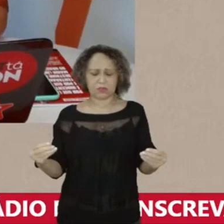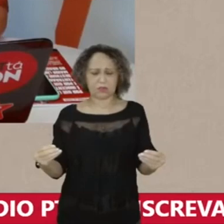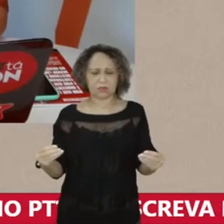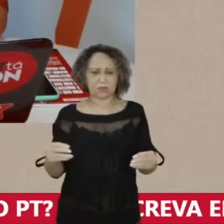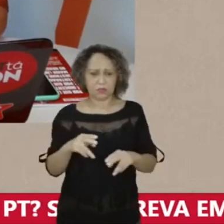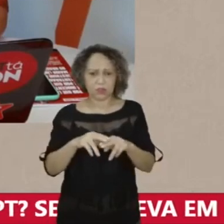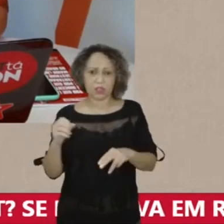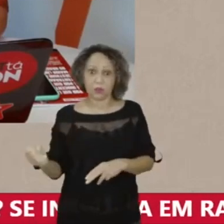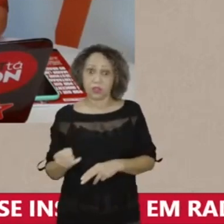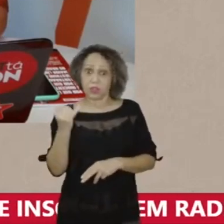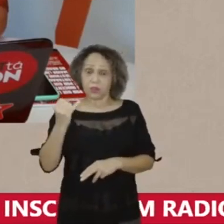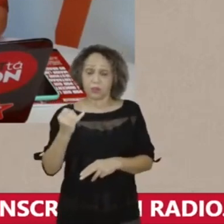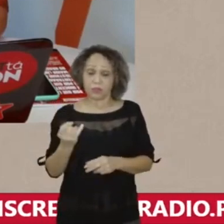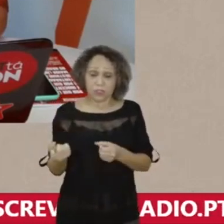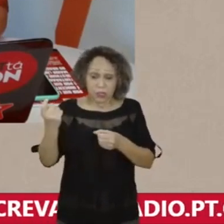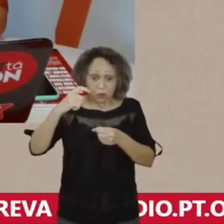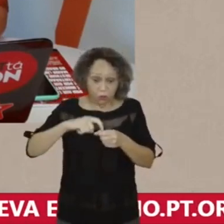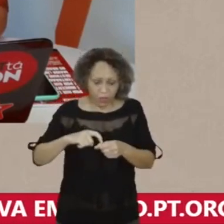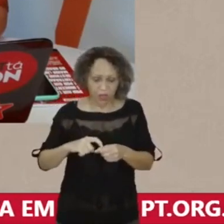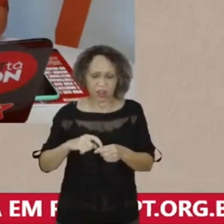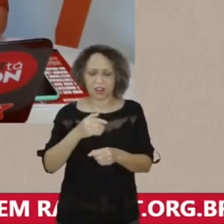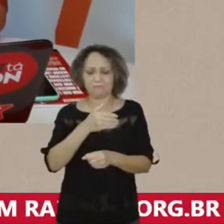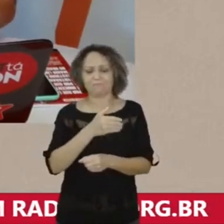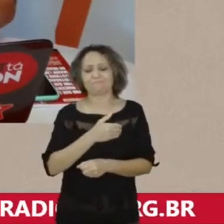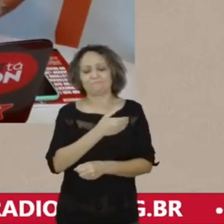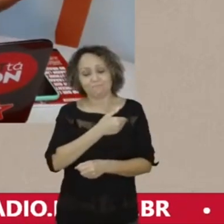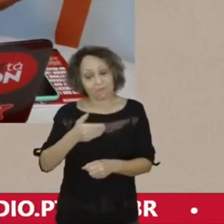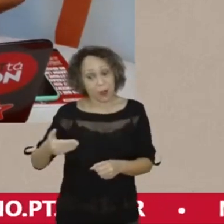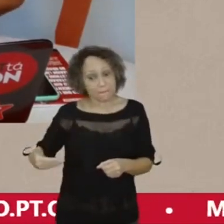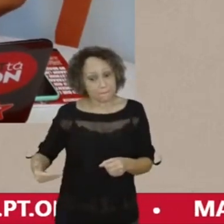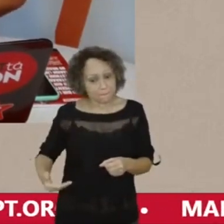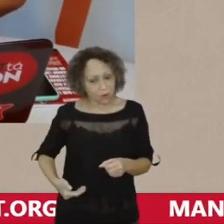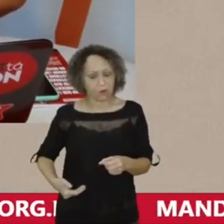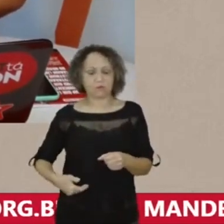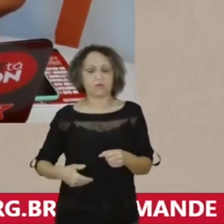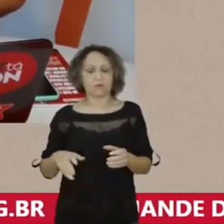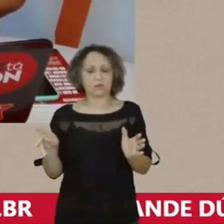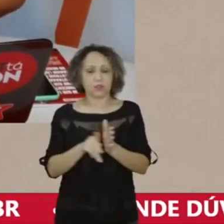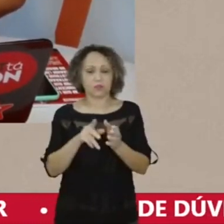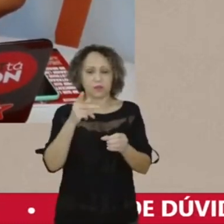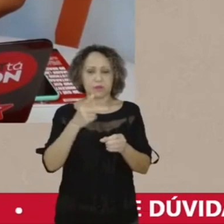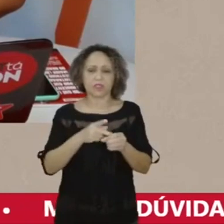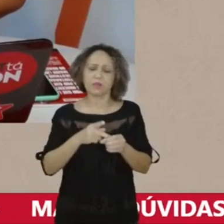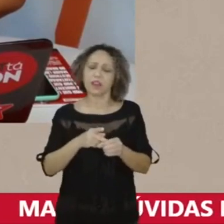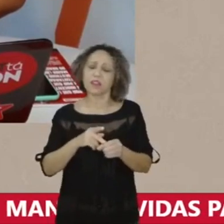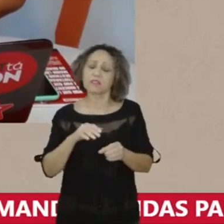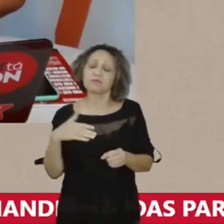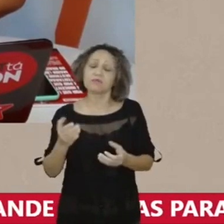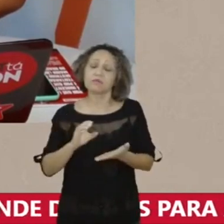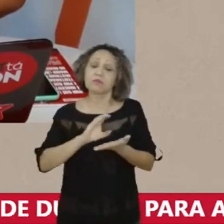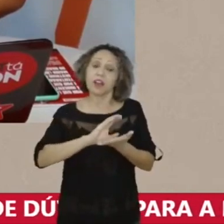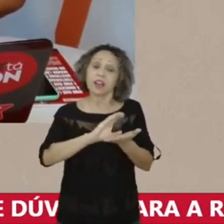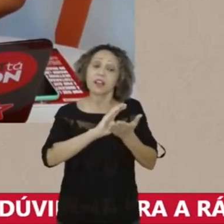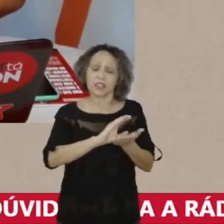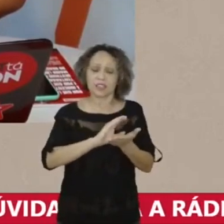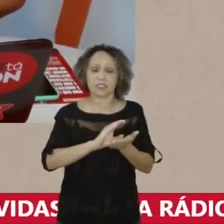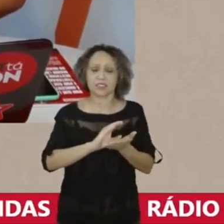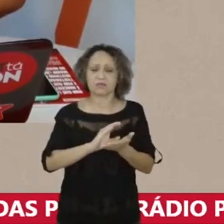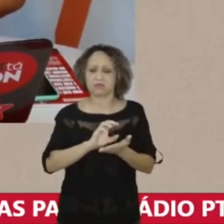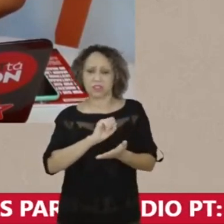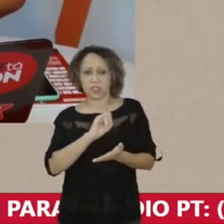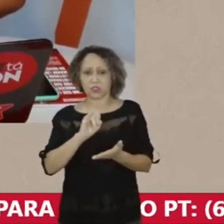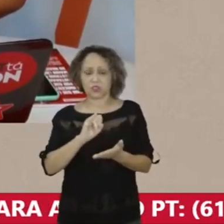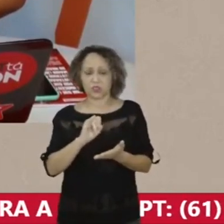né, recuperar o caráter público da Petrobras, inclusive para realizar os investimentos, não apenas na ampliação da capacidade de refino,